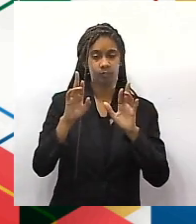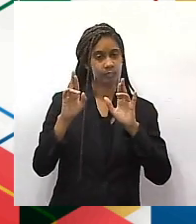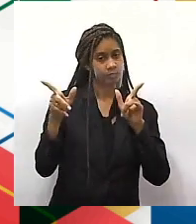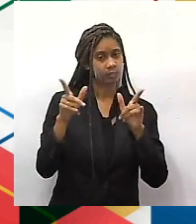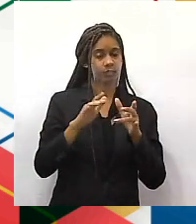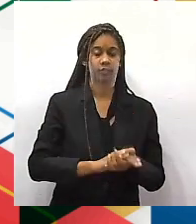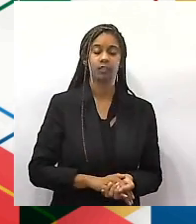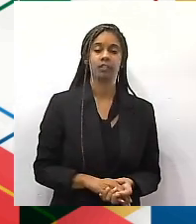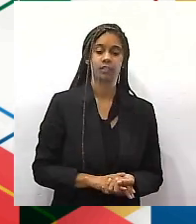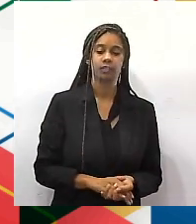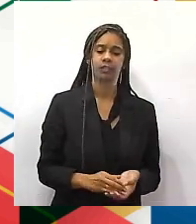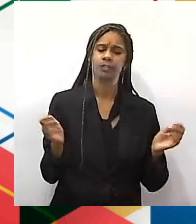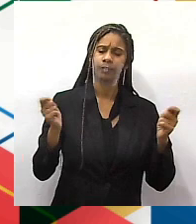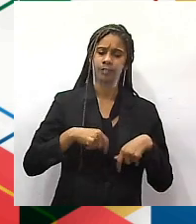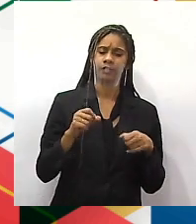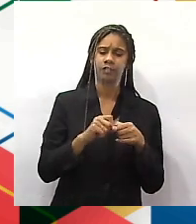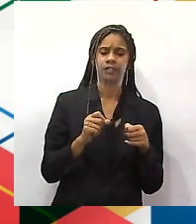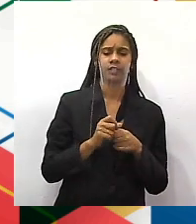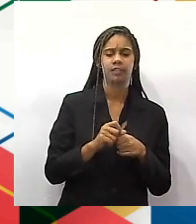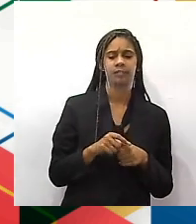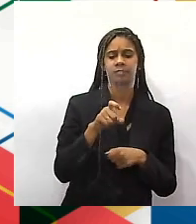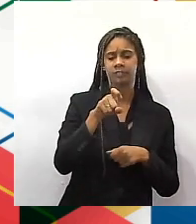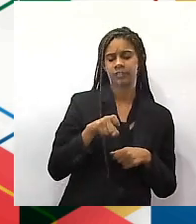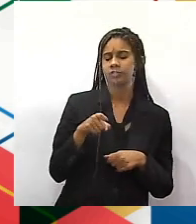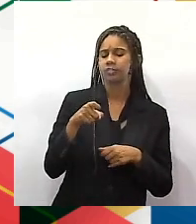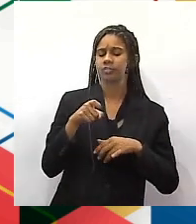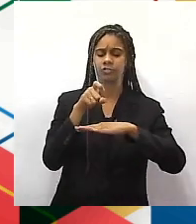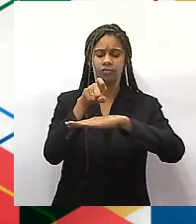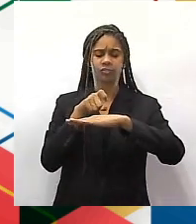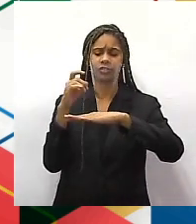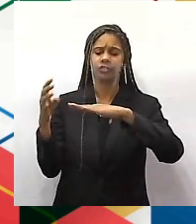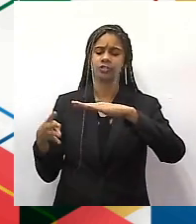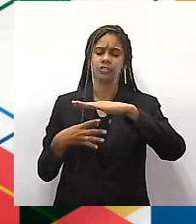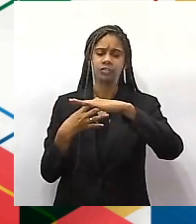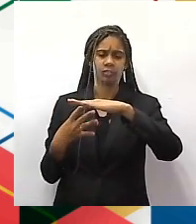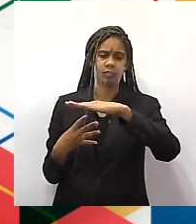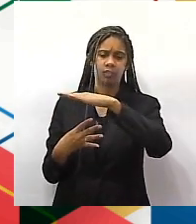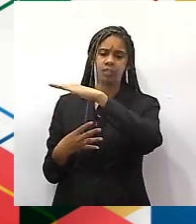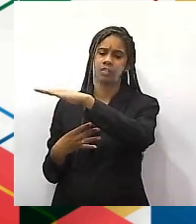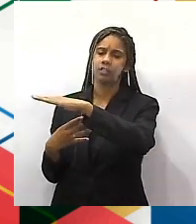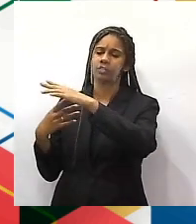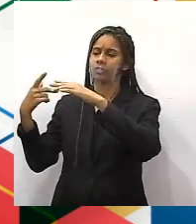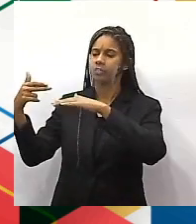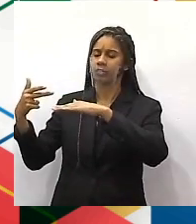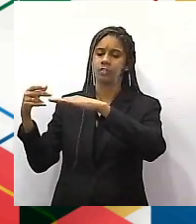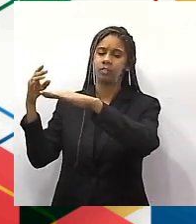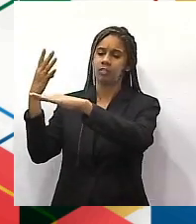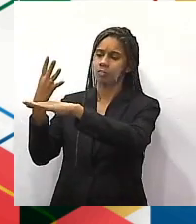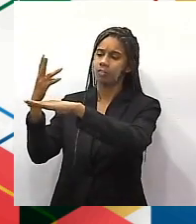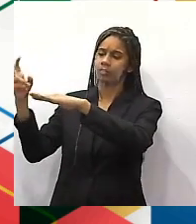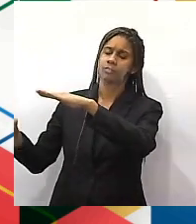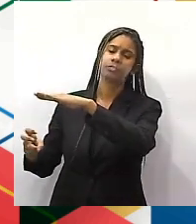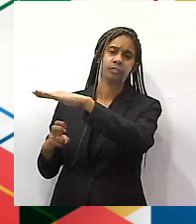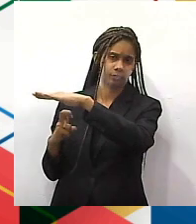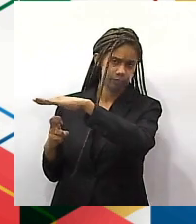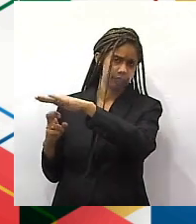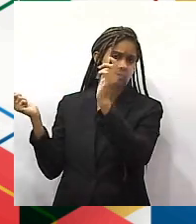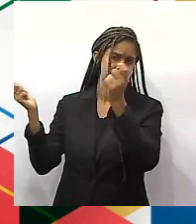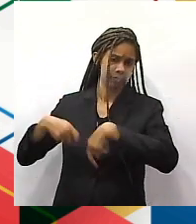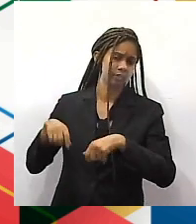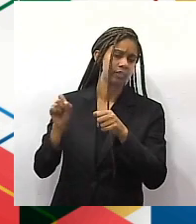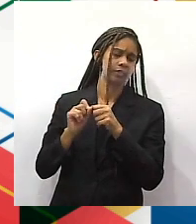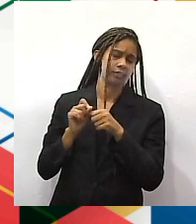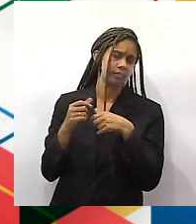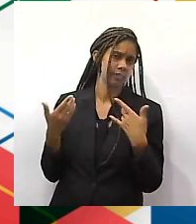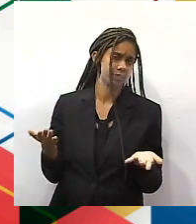diferentes. Então, eu posso fazer o x está para 4, assim como o 4 está para 5.